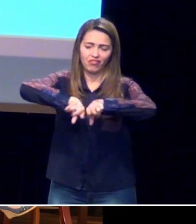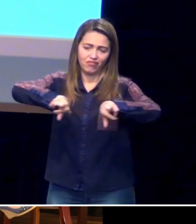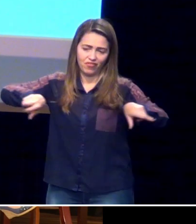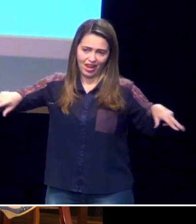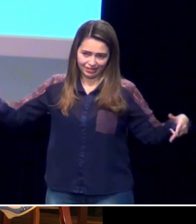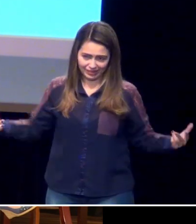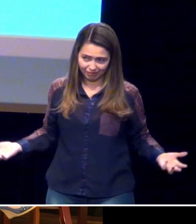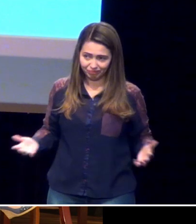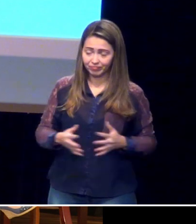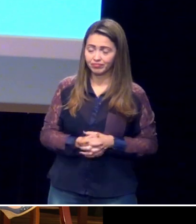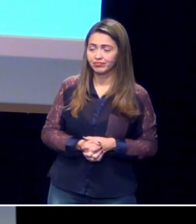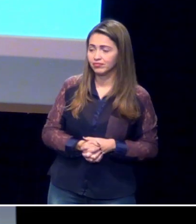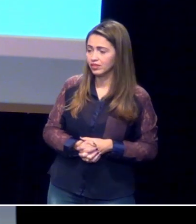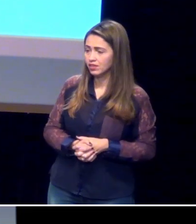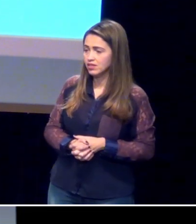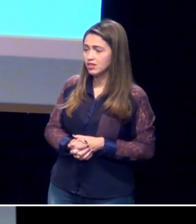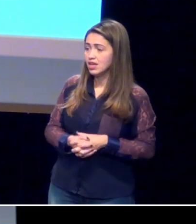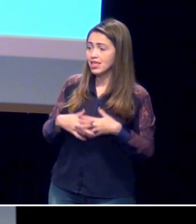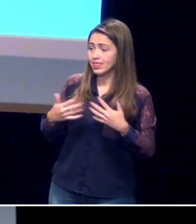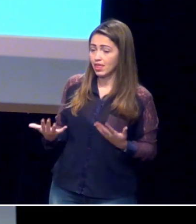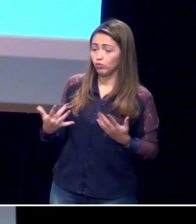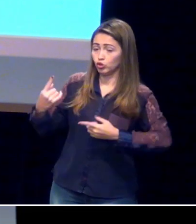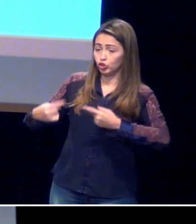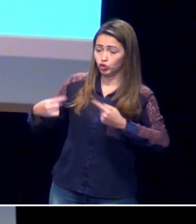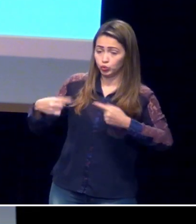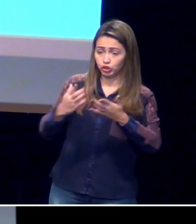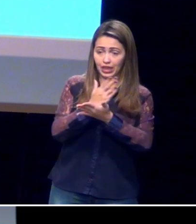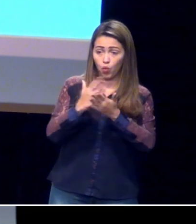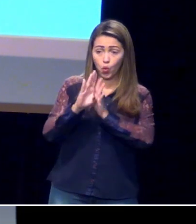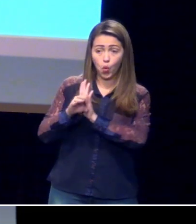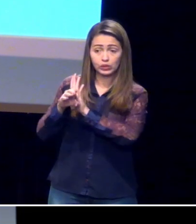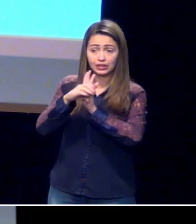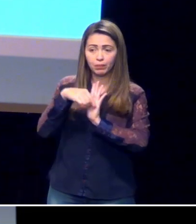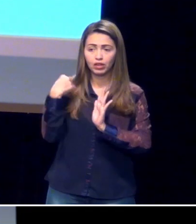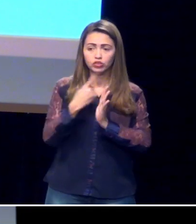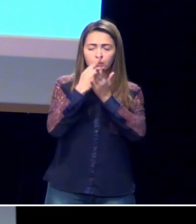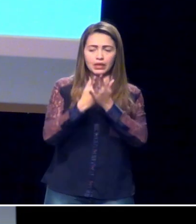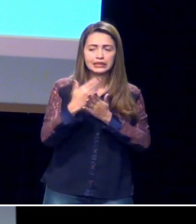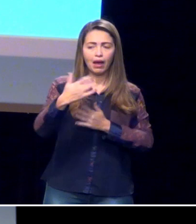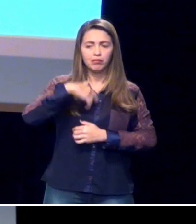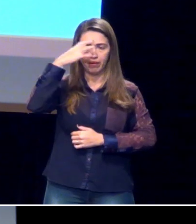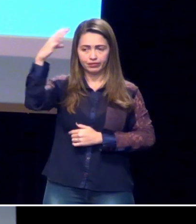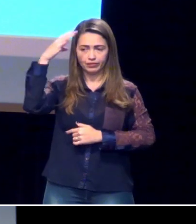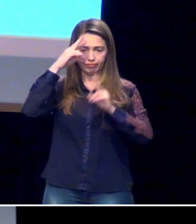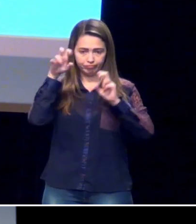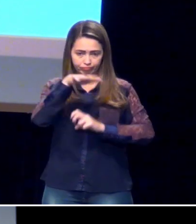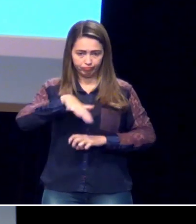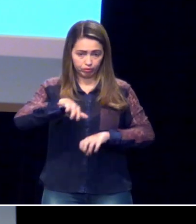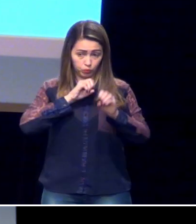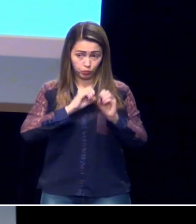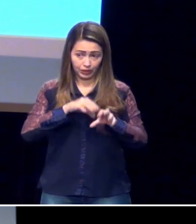Né? Bom, discutindo, então, alguns conceitos para pensar a educação. Um